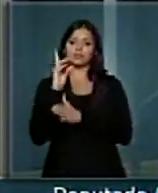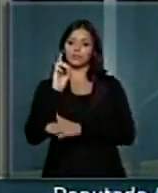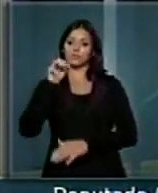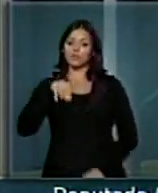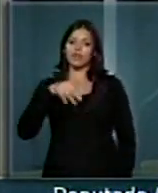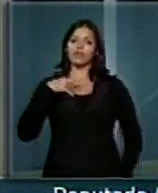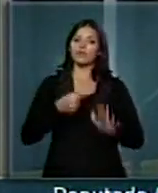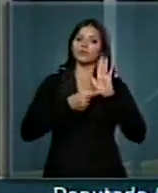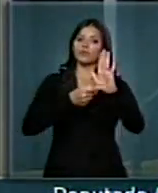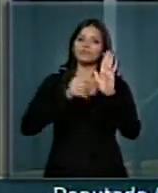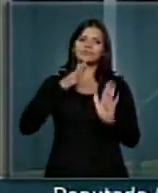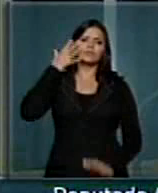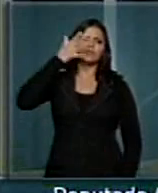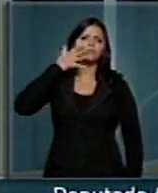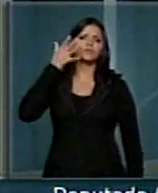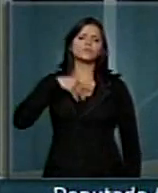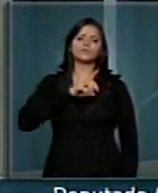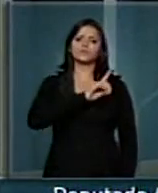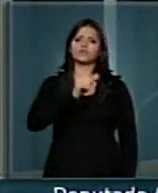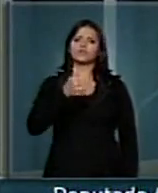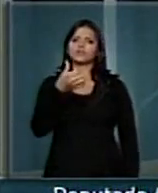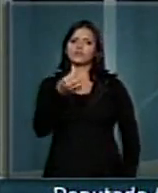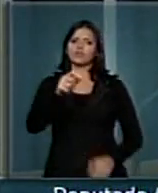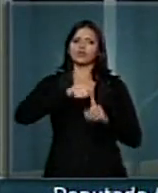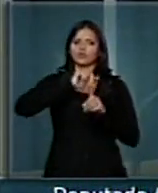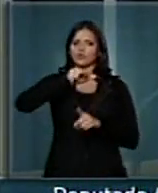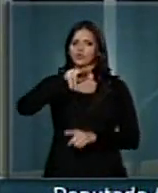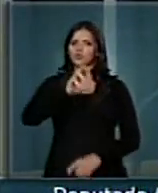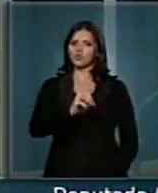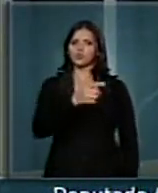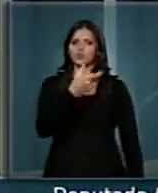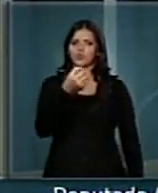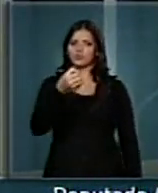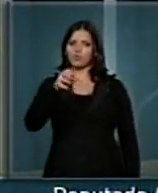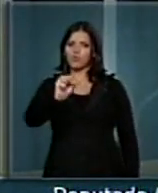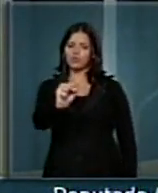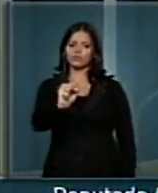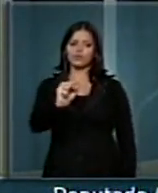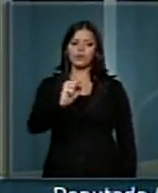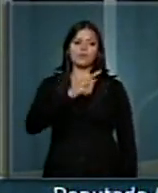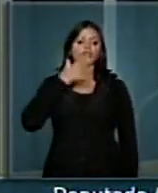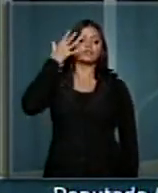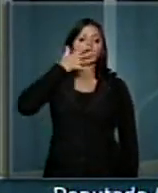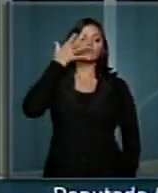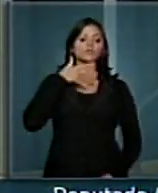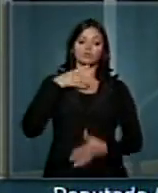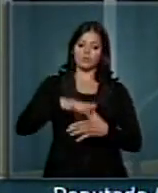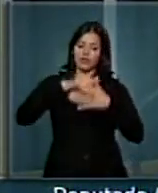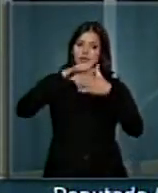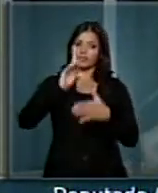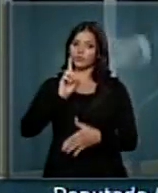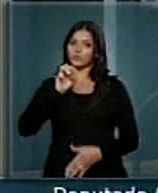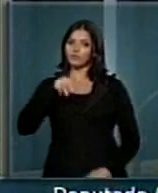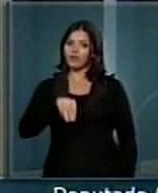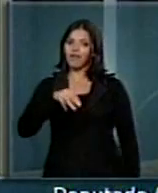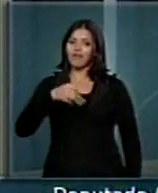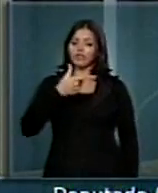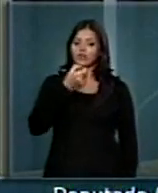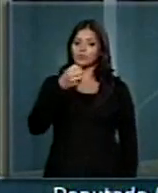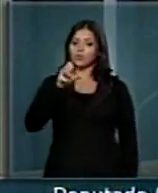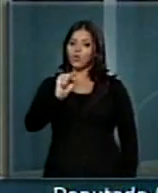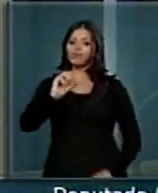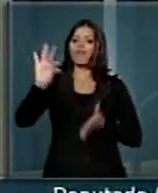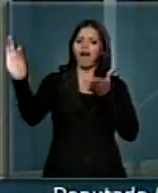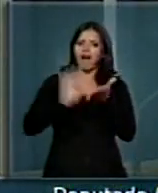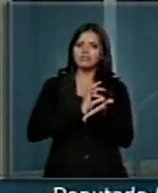os discursos do dia 16 de junho de 2008. O meu discurso como líder do Democratas, que